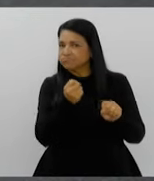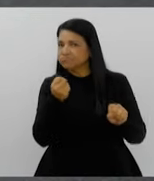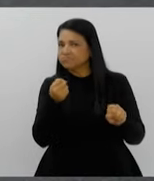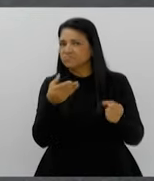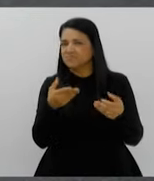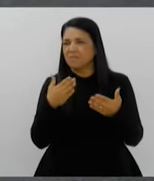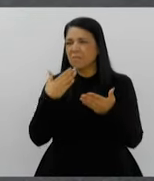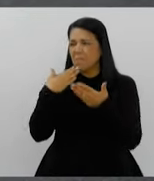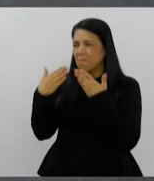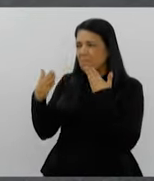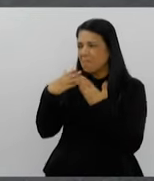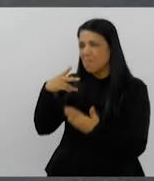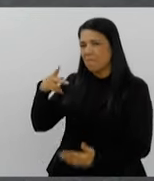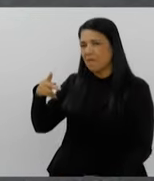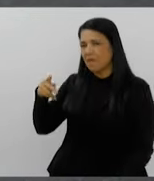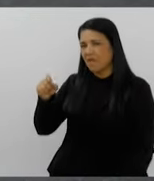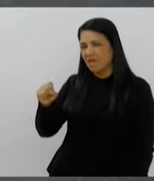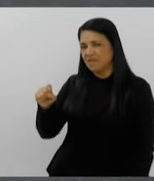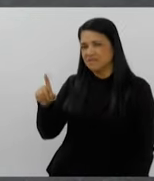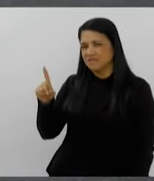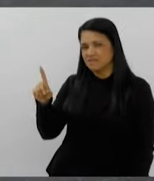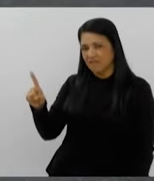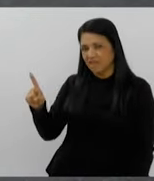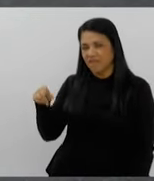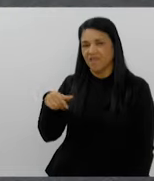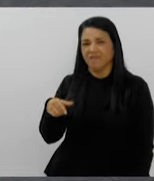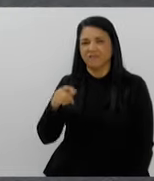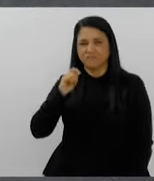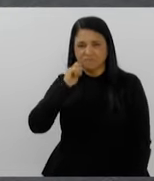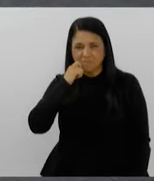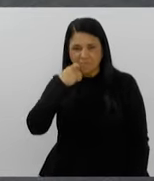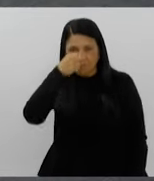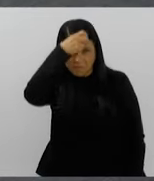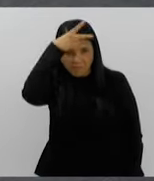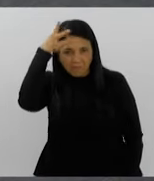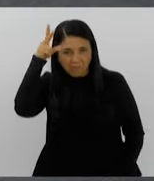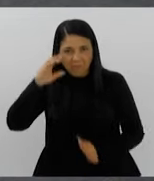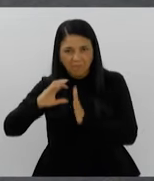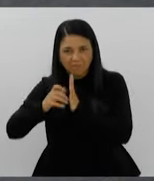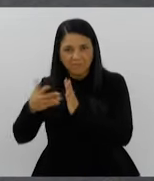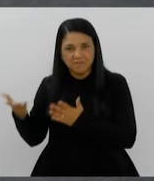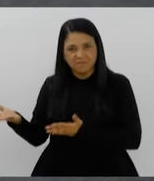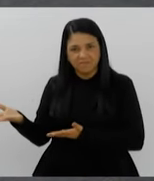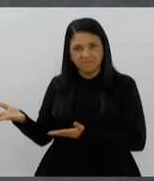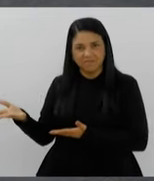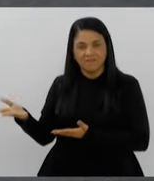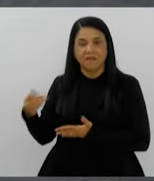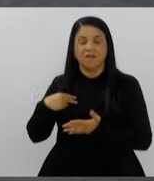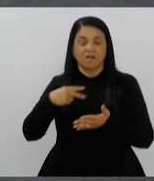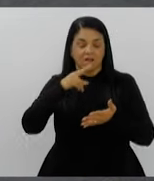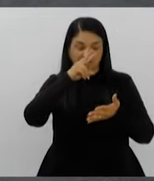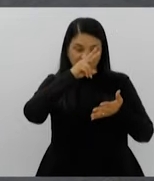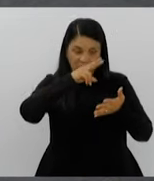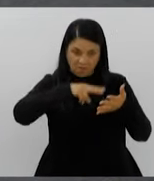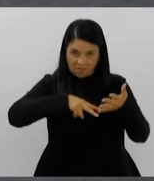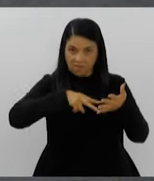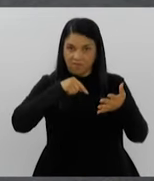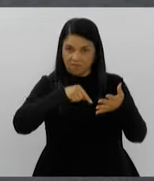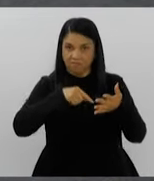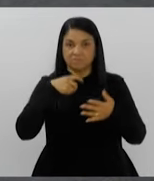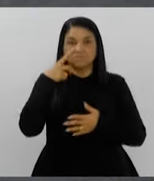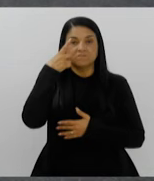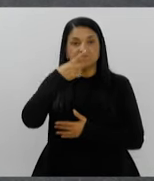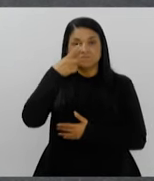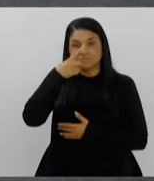de papinho com o PSD do Eduardo Paes. E tem mais, deputado Rodrigo Amorim. Eu vou ler aqui as palavras do